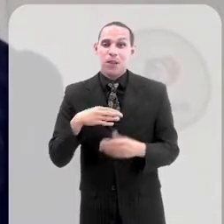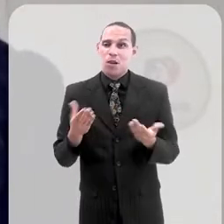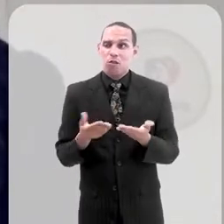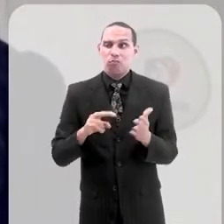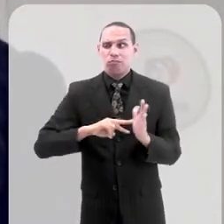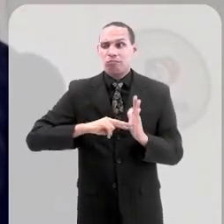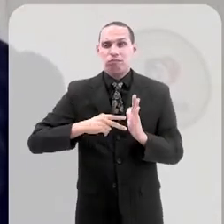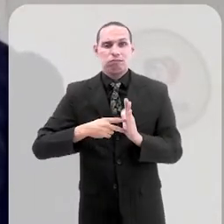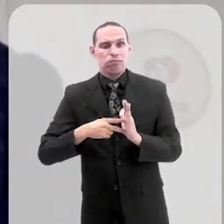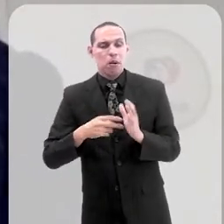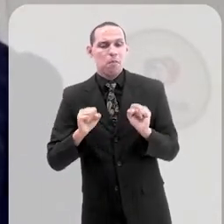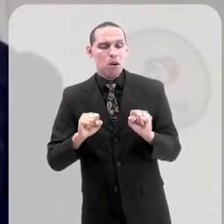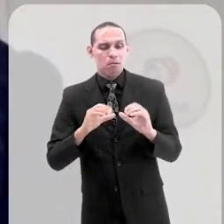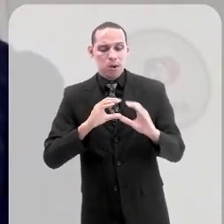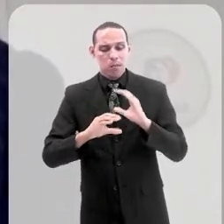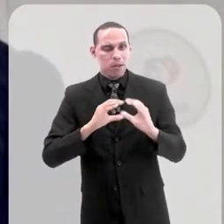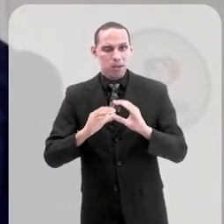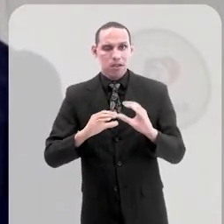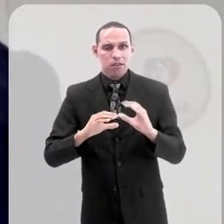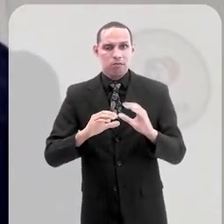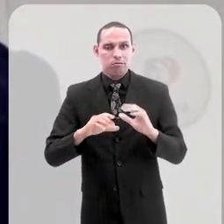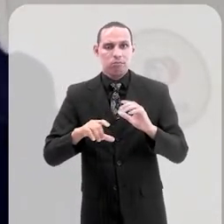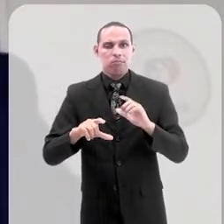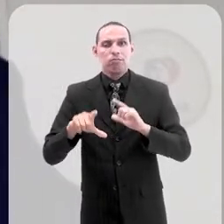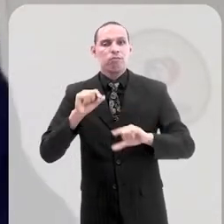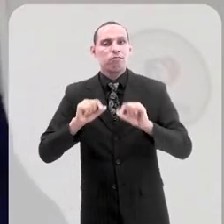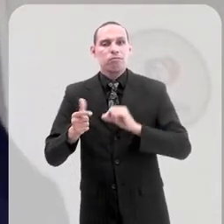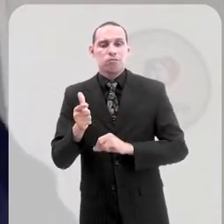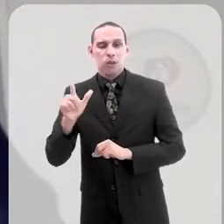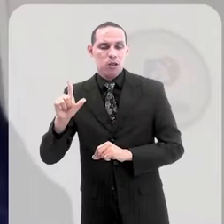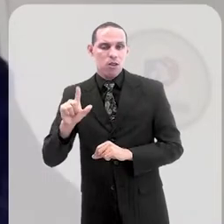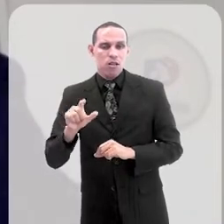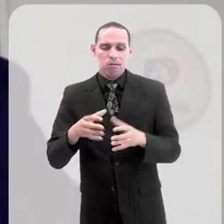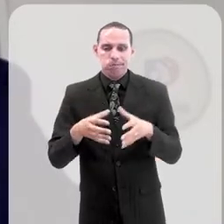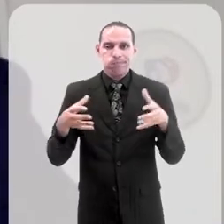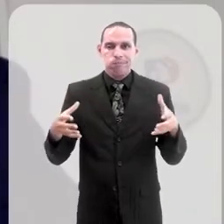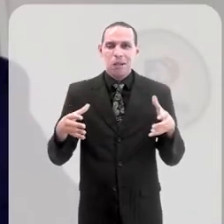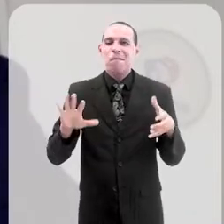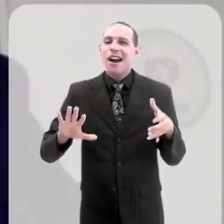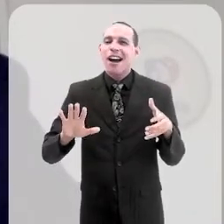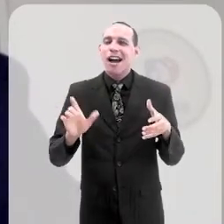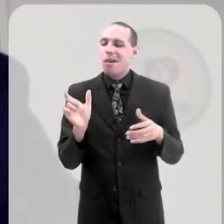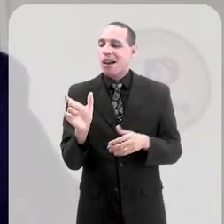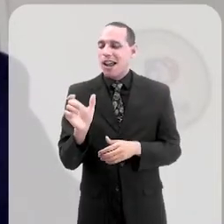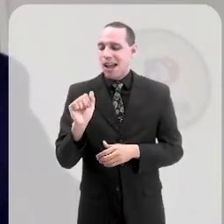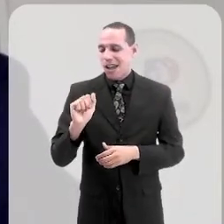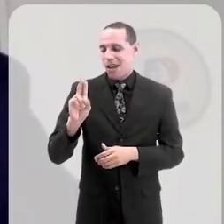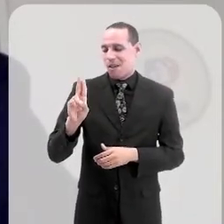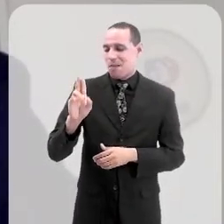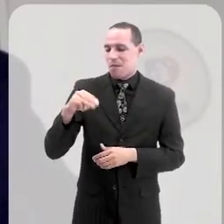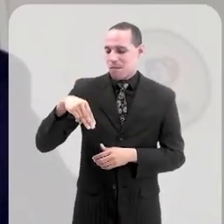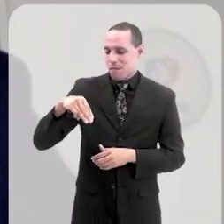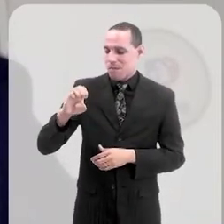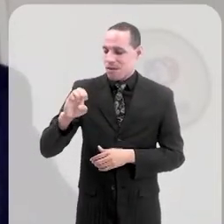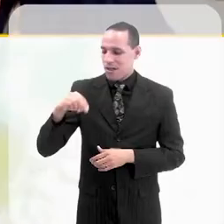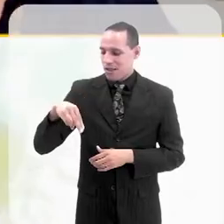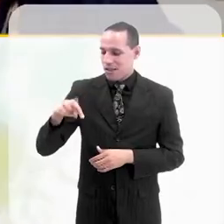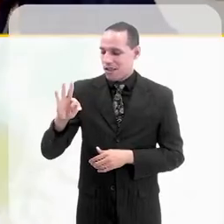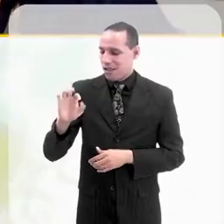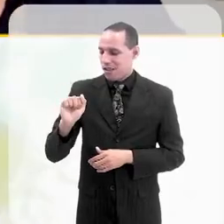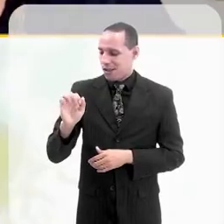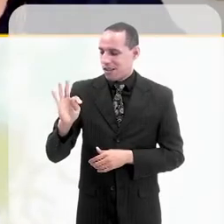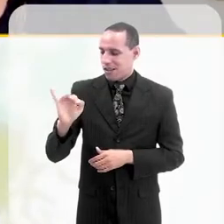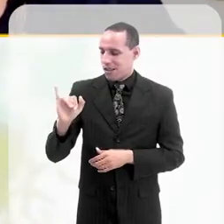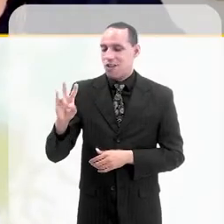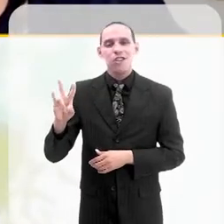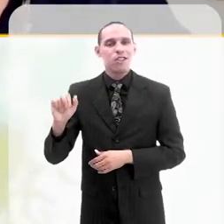poderia traduzir em comunicação alternativa e aumentativa, mas antigamente nós não tínhamos uma aumentativa no nosso idioma, então foram